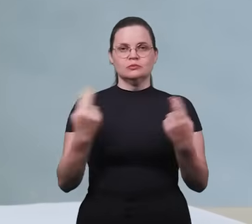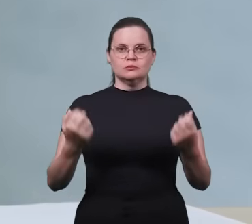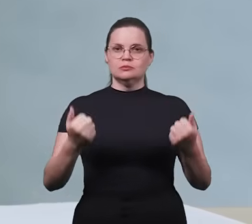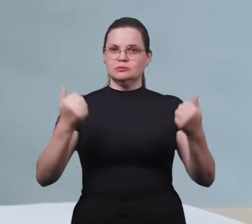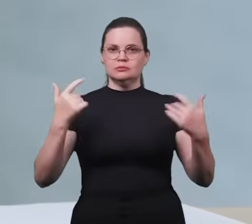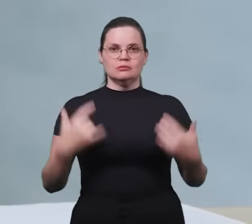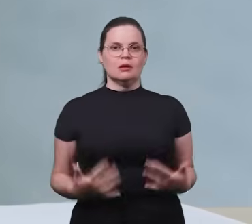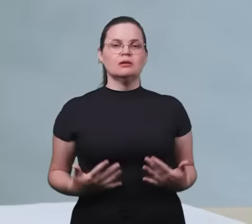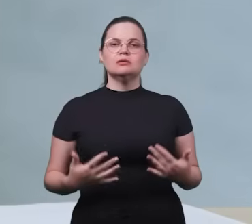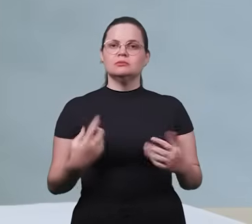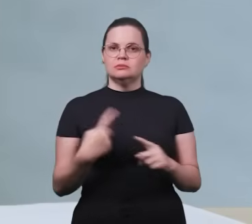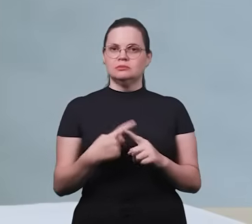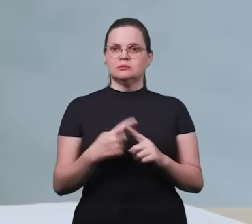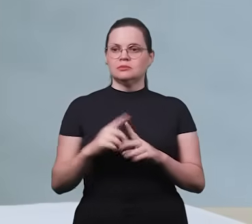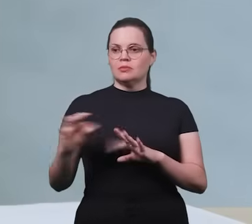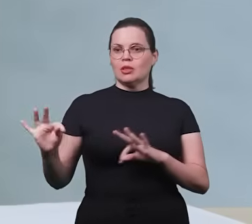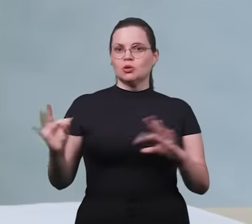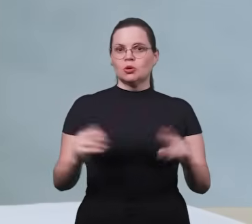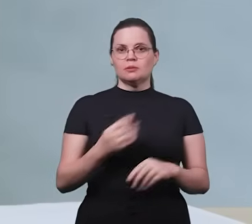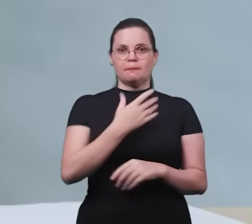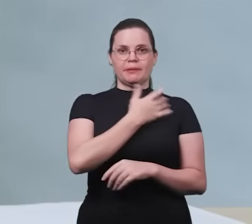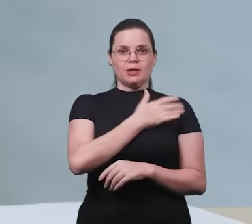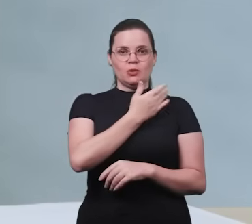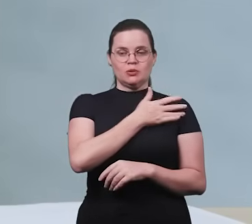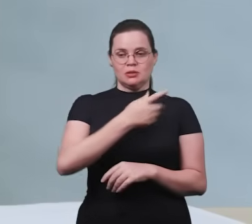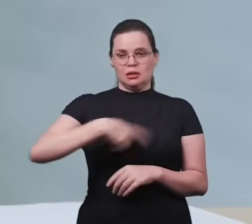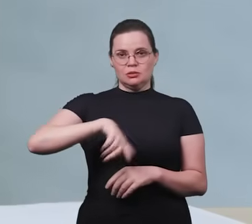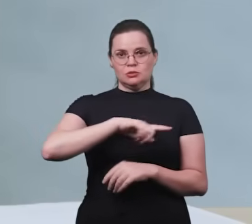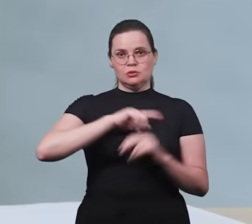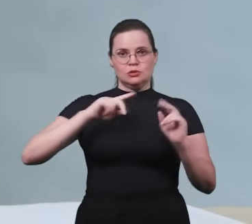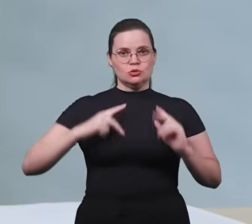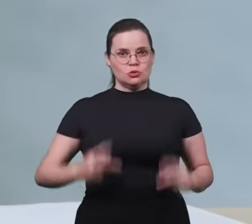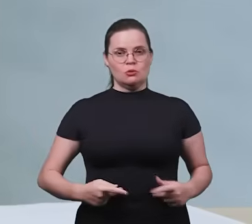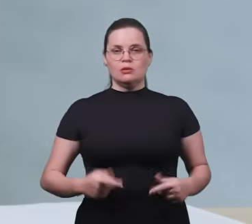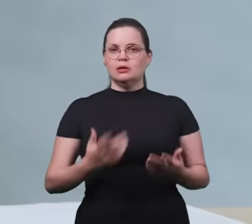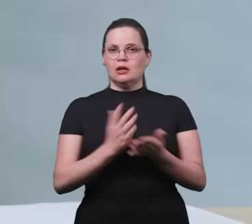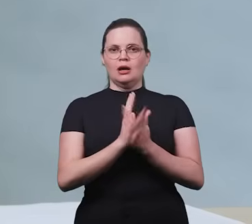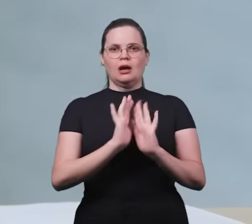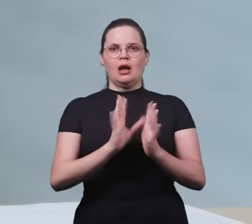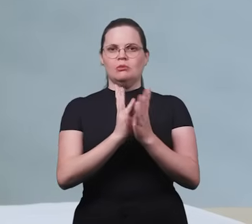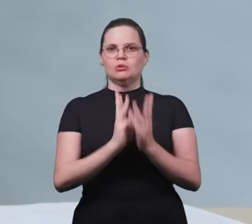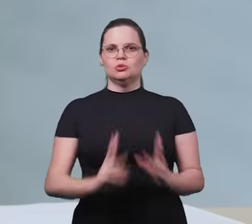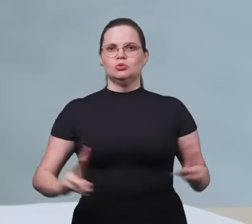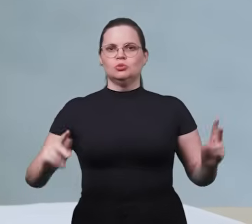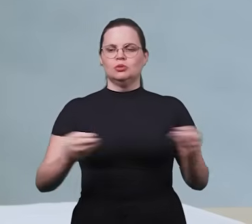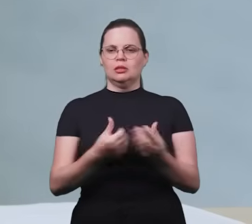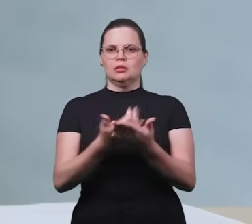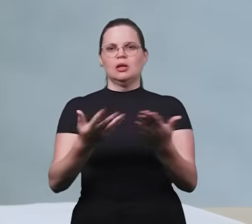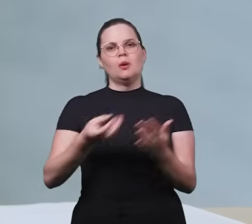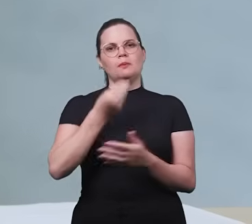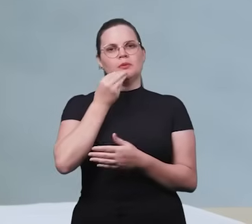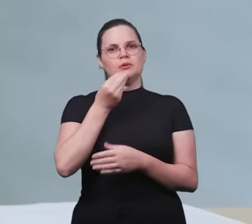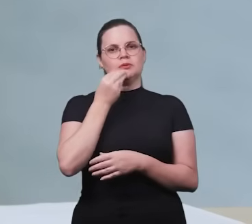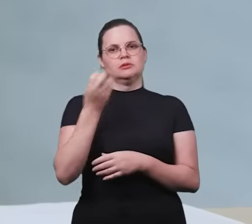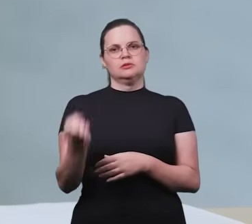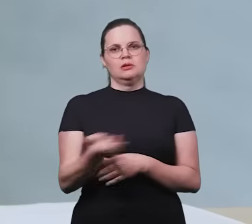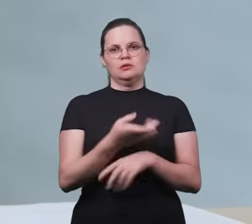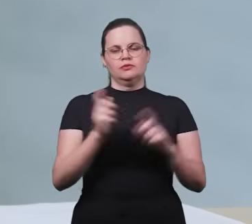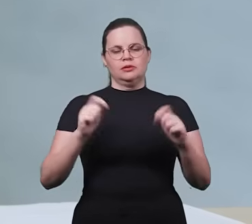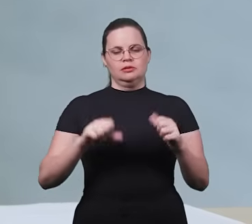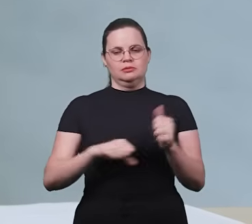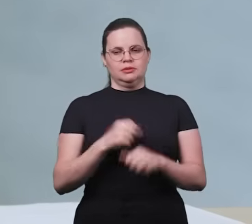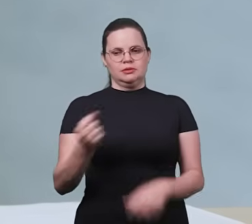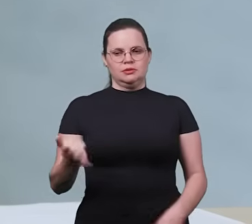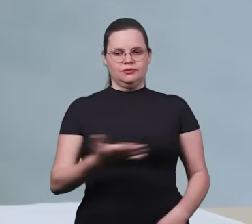os paradigmas, os protocolos humanos e dá novas oportunidades e transforma, sim, o homem em nova